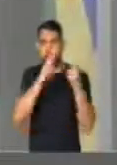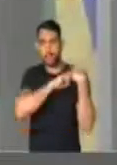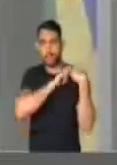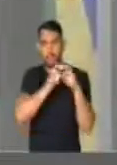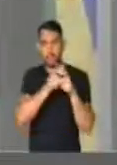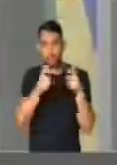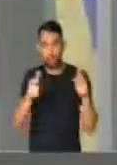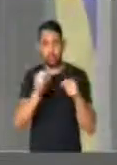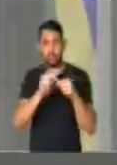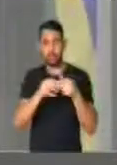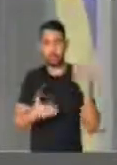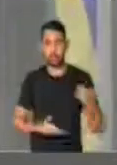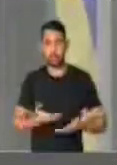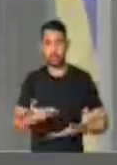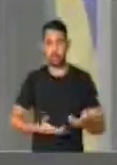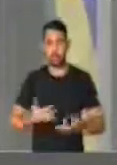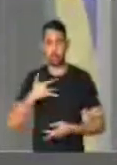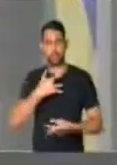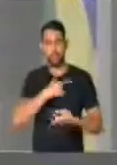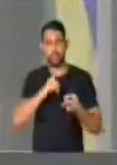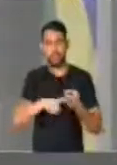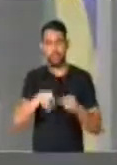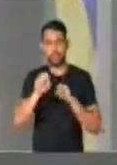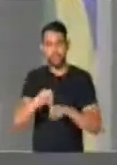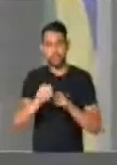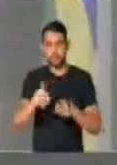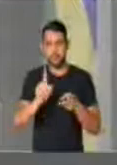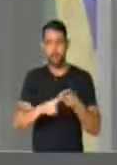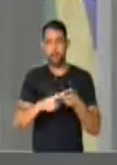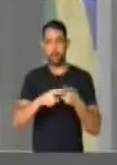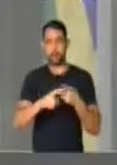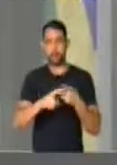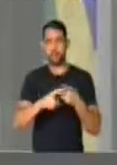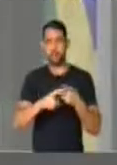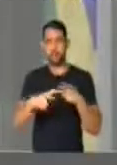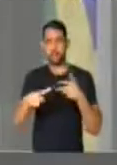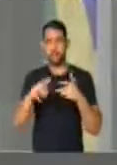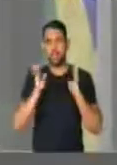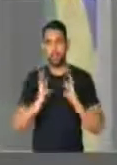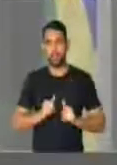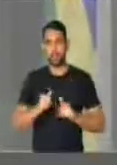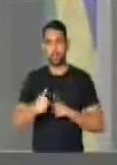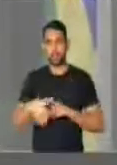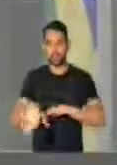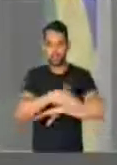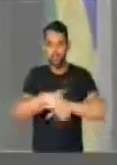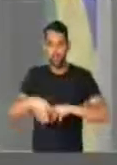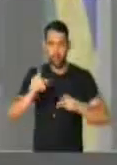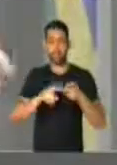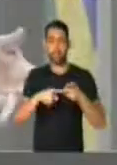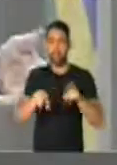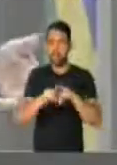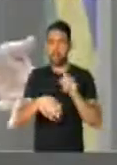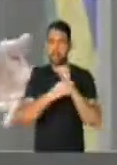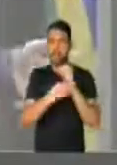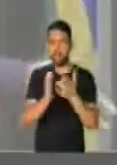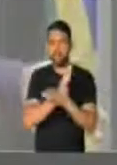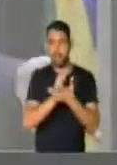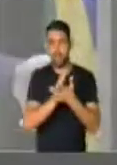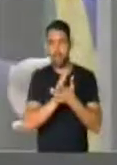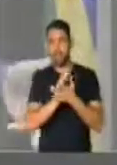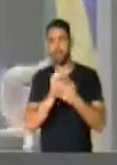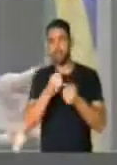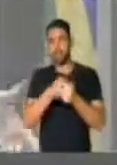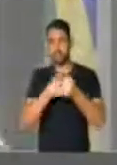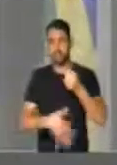de prestar os serviços de saúde, de educação, de limpeza urbana, às vezes até de segurança, sem falar na infraestrutura que vai